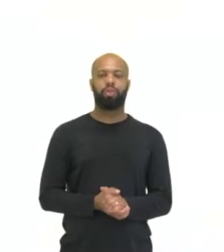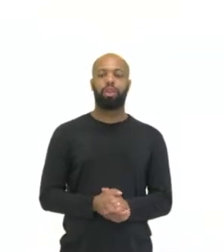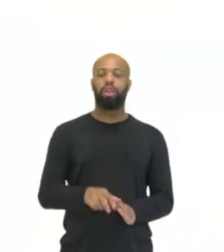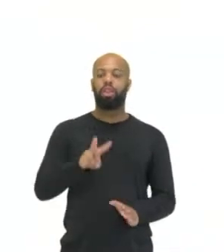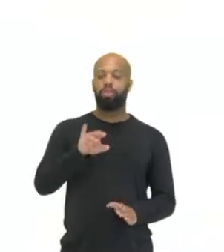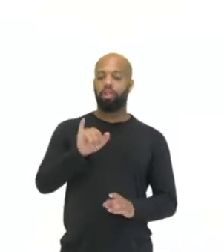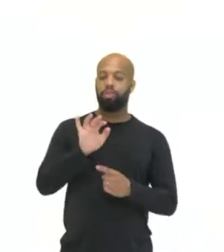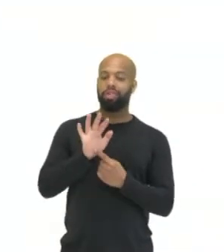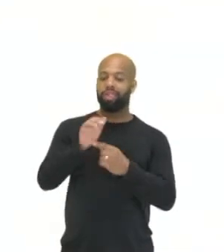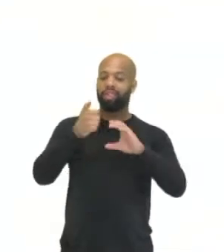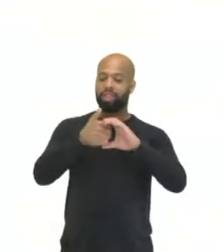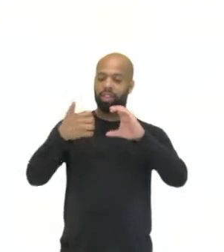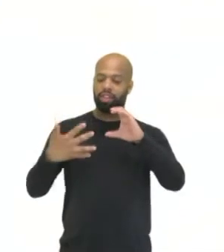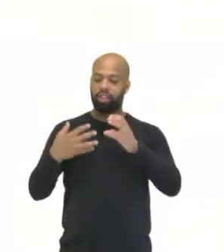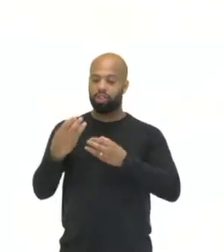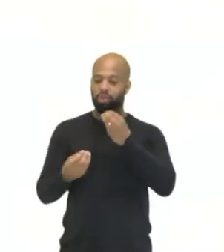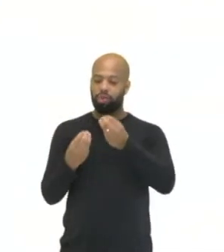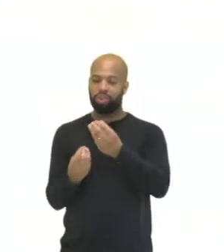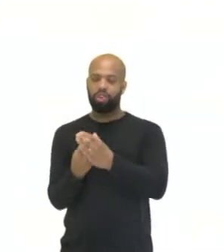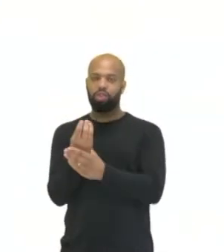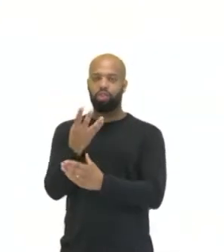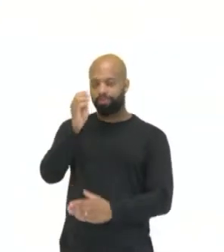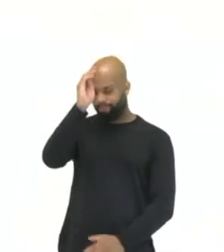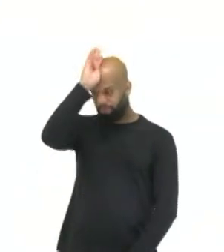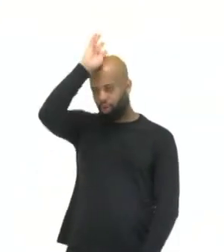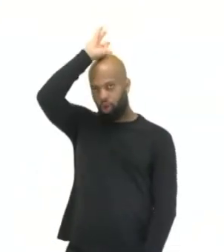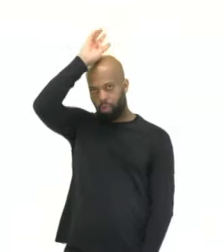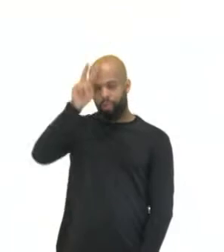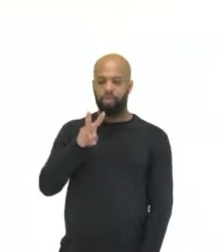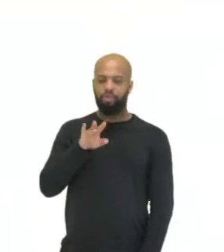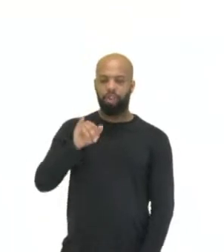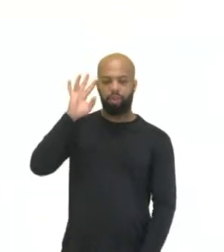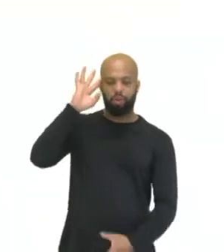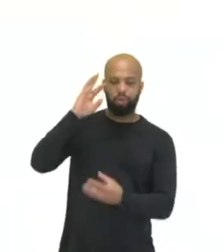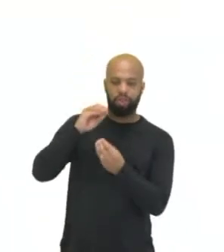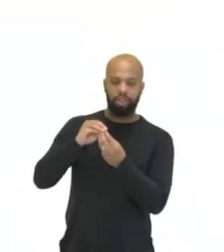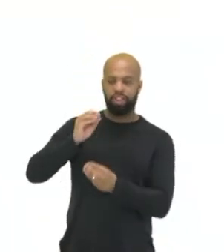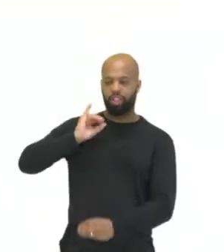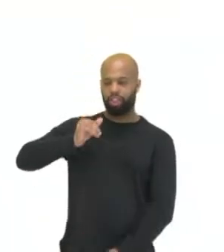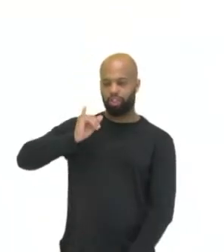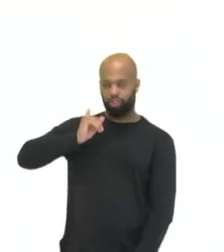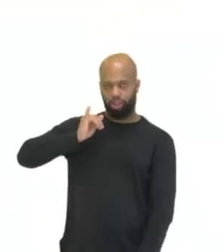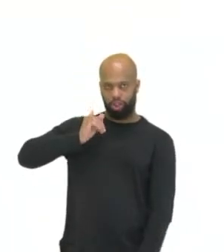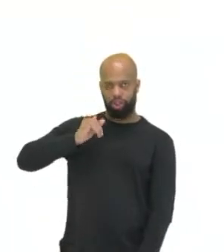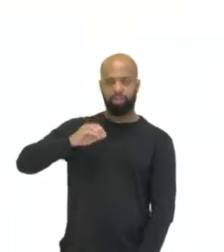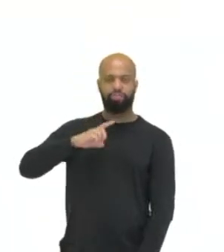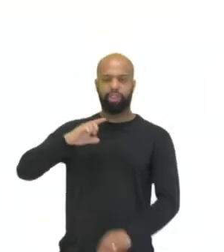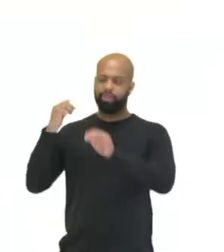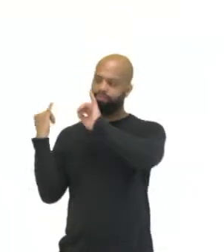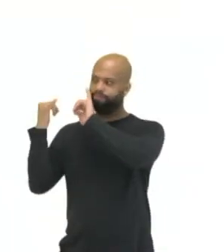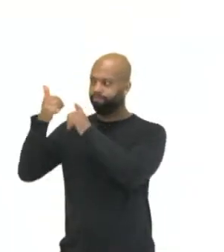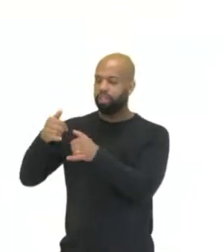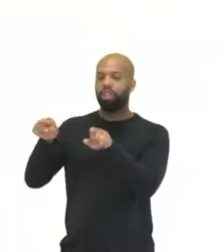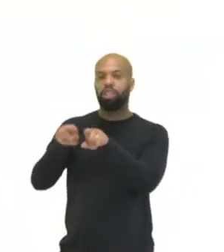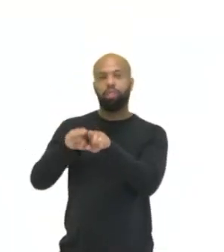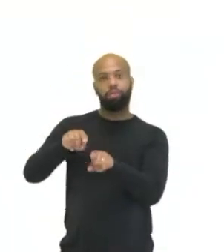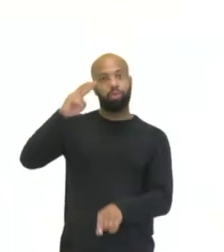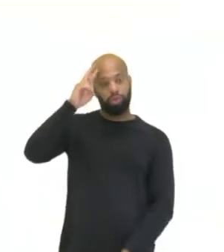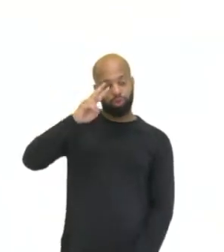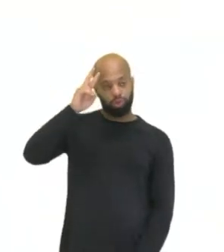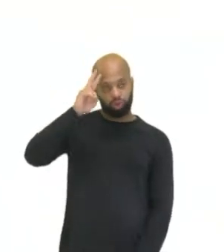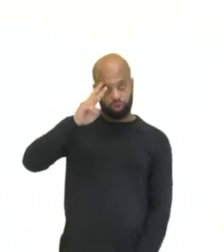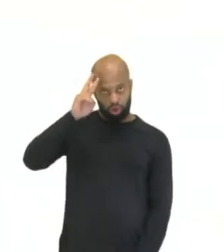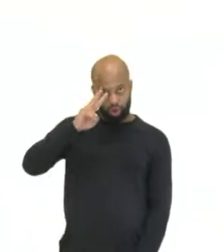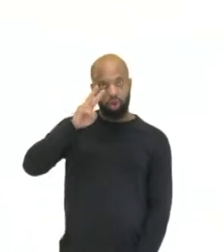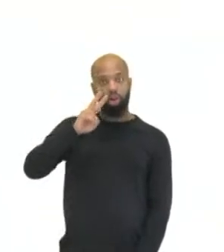o processo de formação da Roma Antiga, compreender as narrativas lendárias e o estudo historiográfico sobre